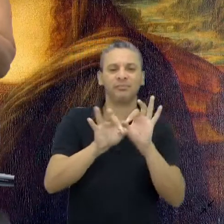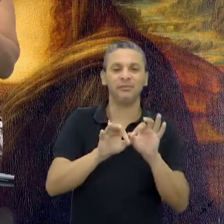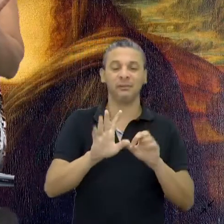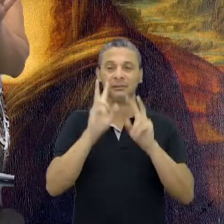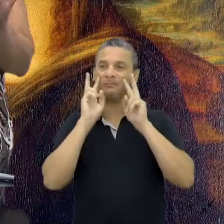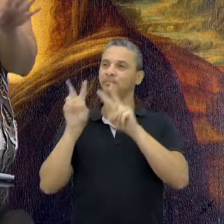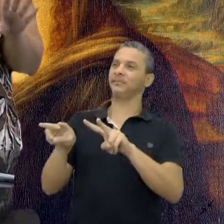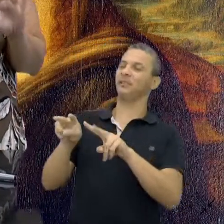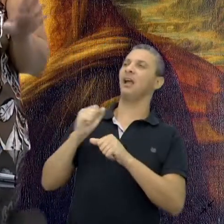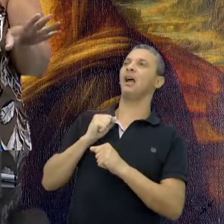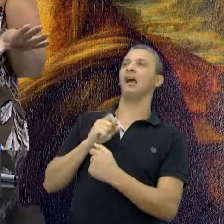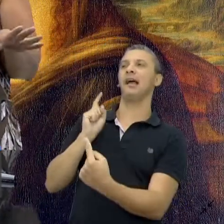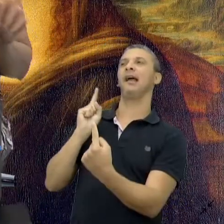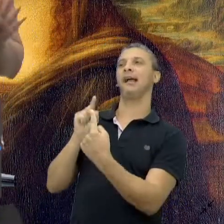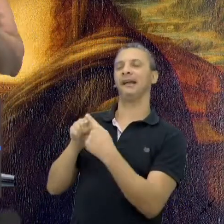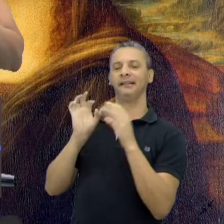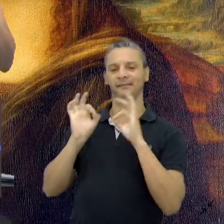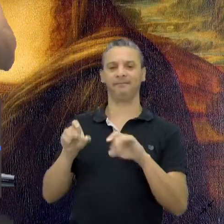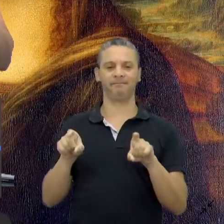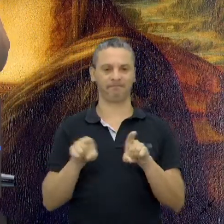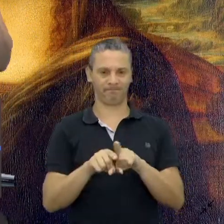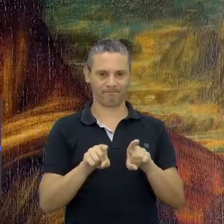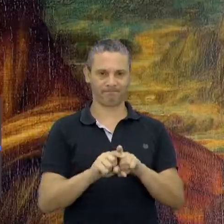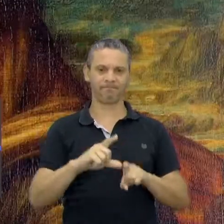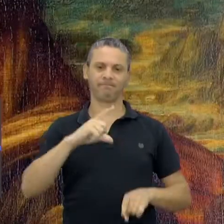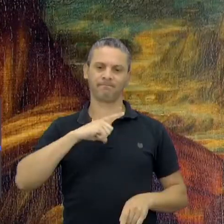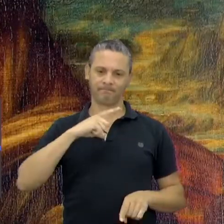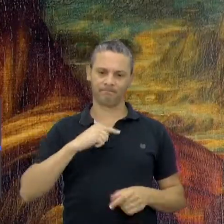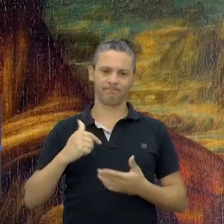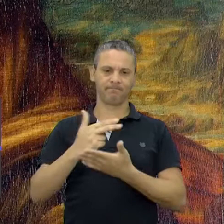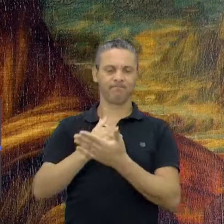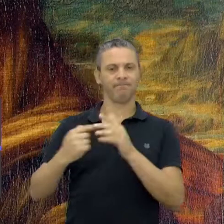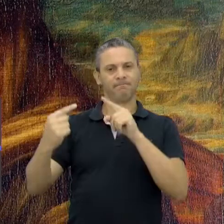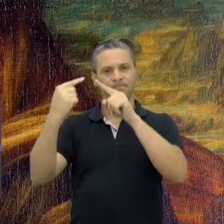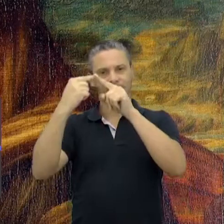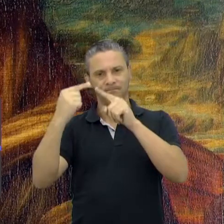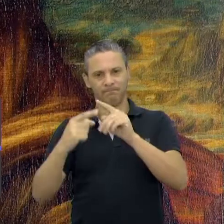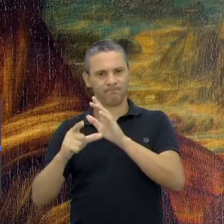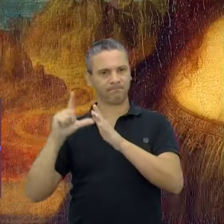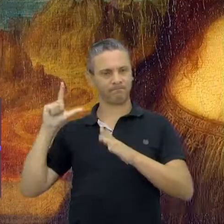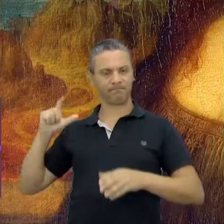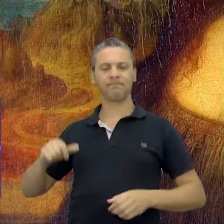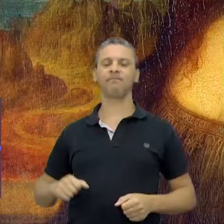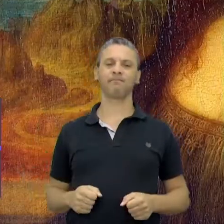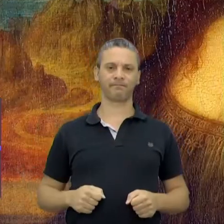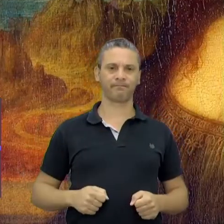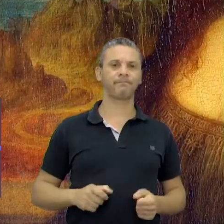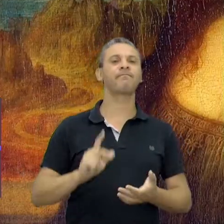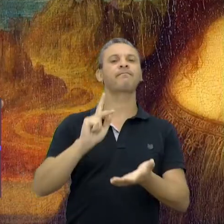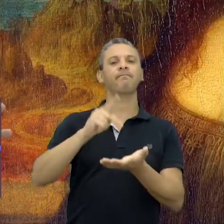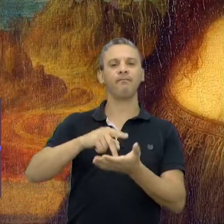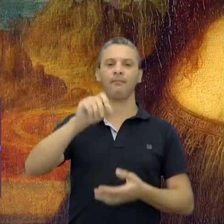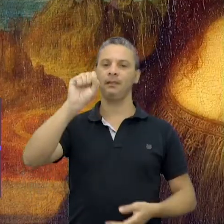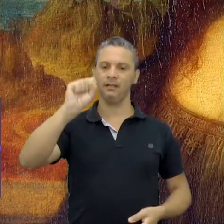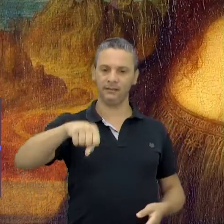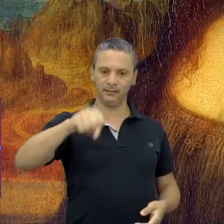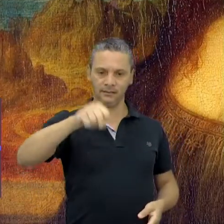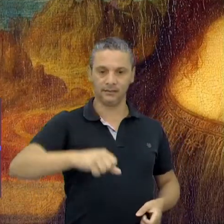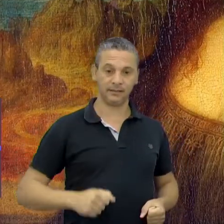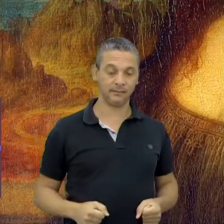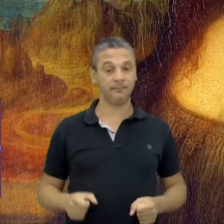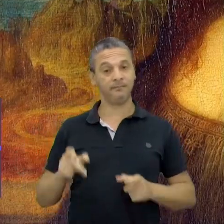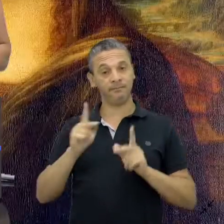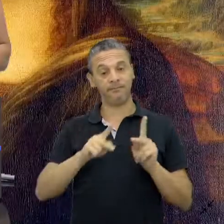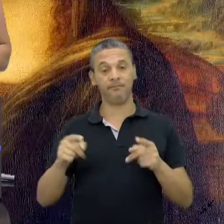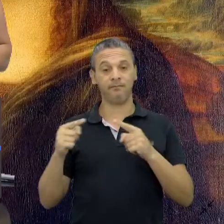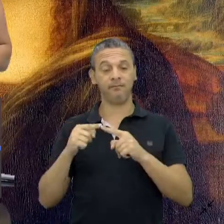bate o olho, dá pra saber que ainda é aquela imagem anterior. Exatamente, pessoal, o que a Prof trouxe aí